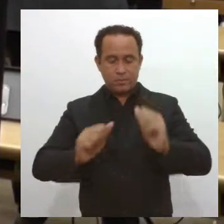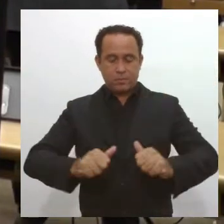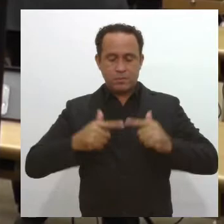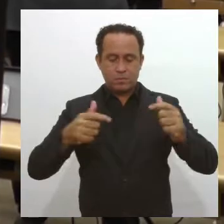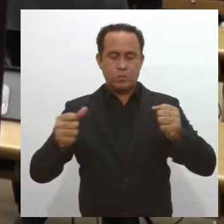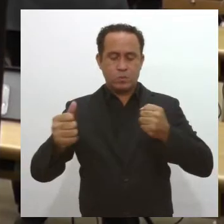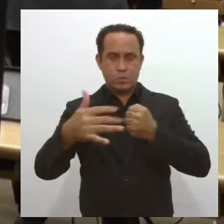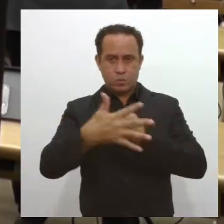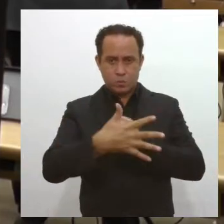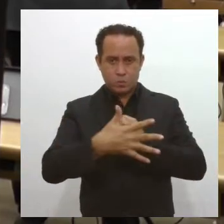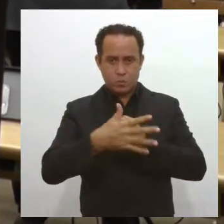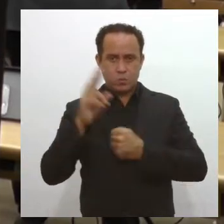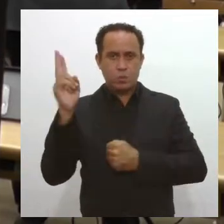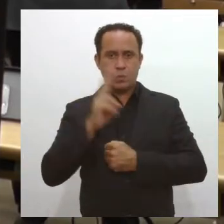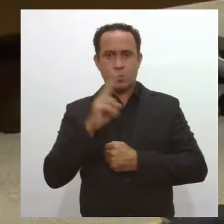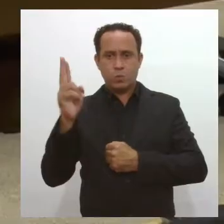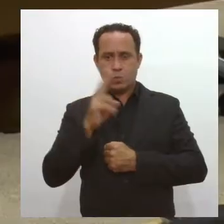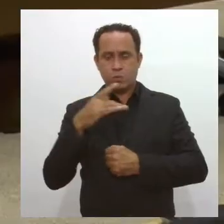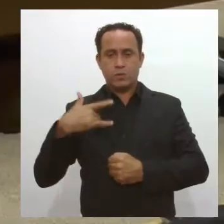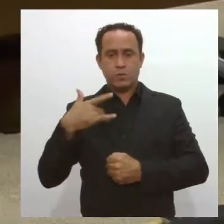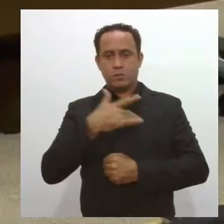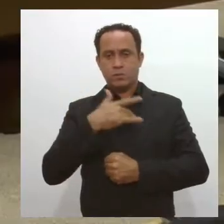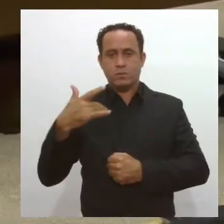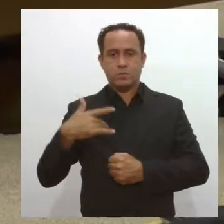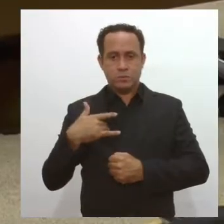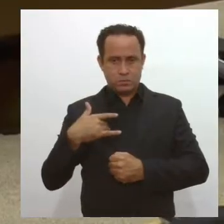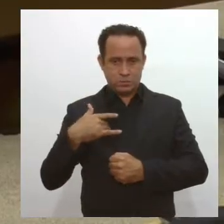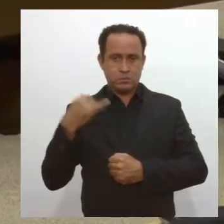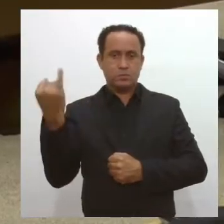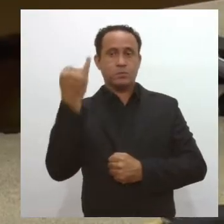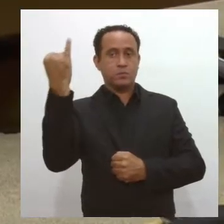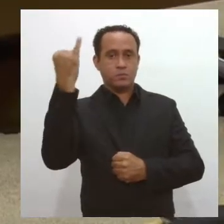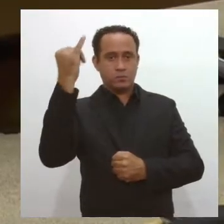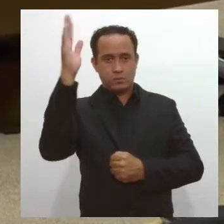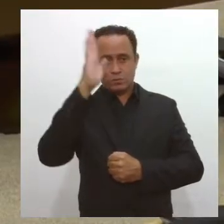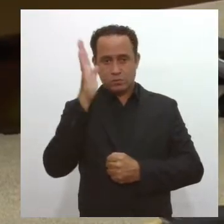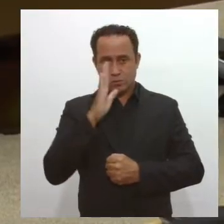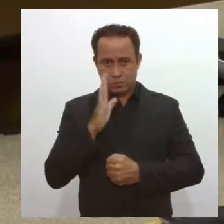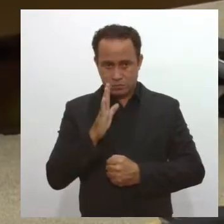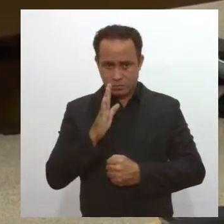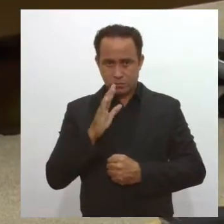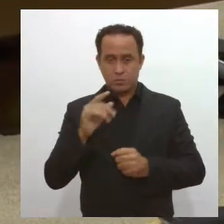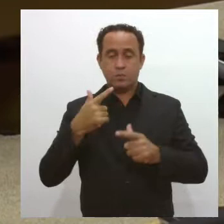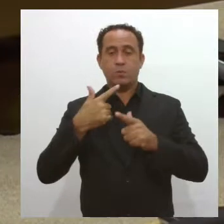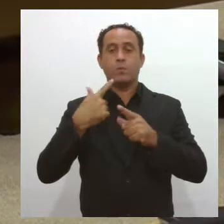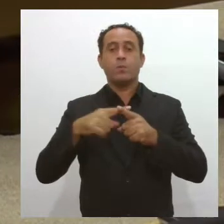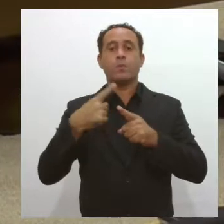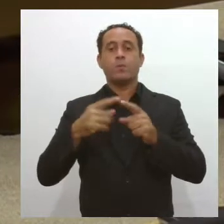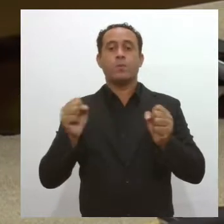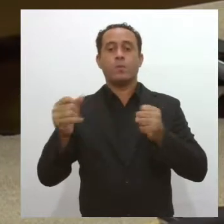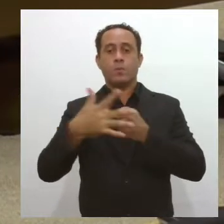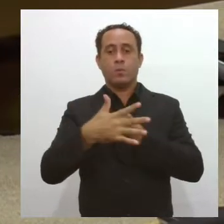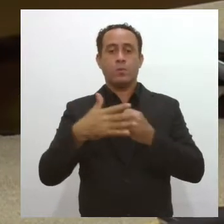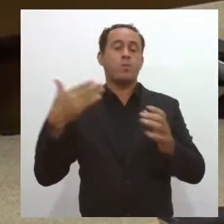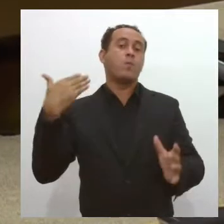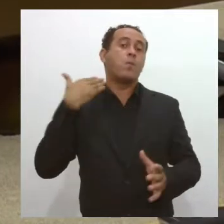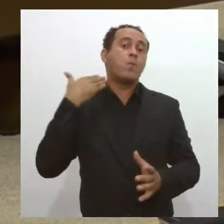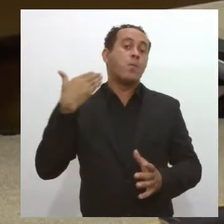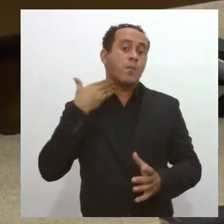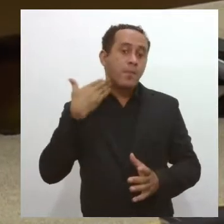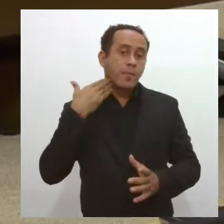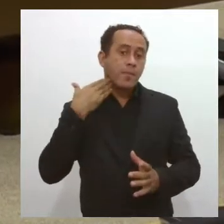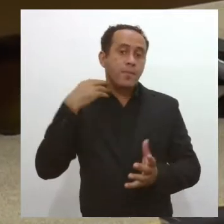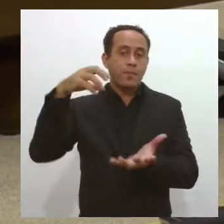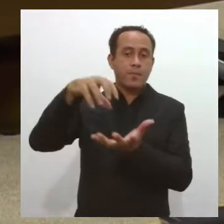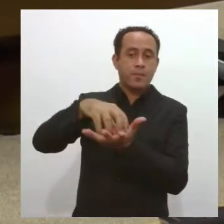da emergência em saúde pública de importância nacional decorrente da Covid em agências bancárias, cooperativas